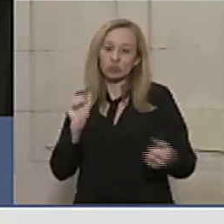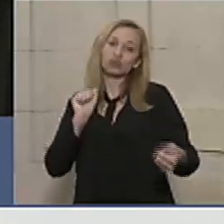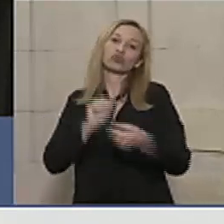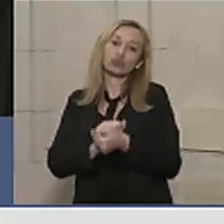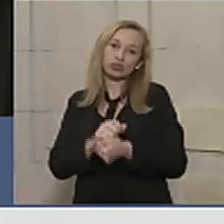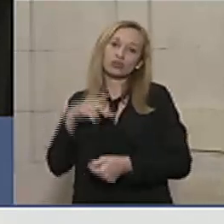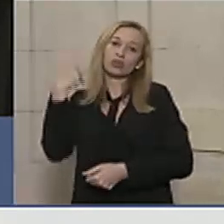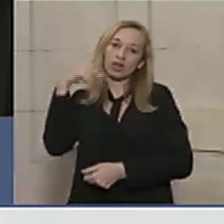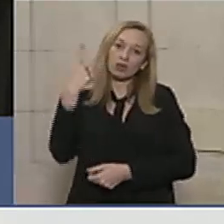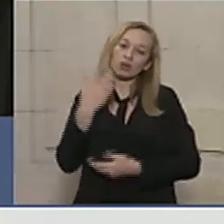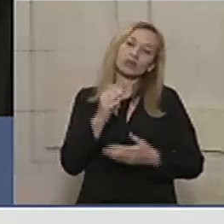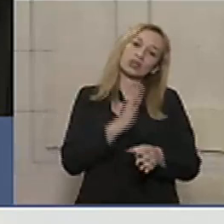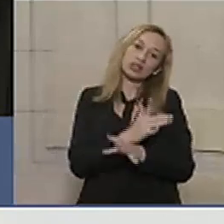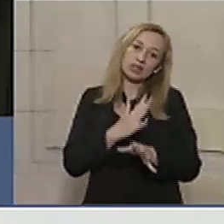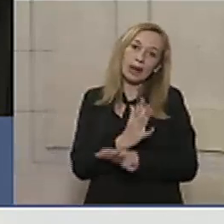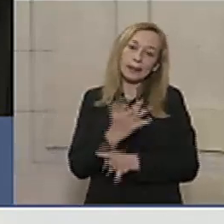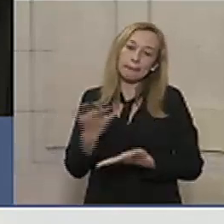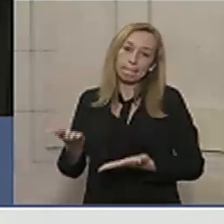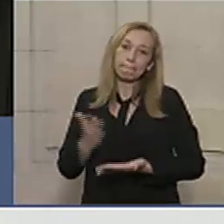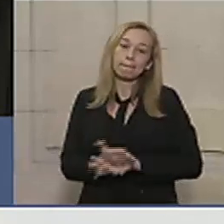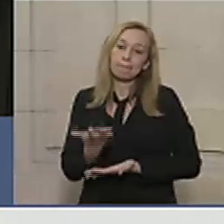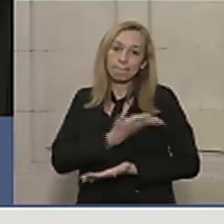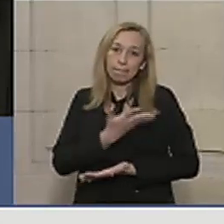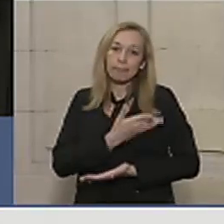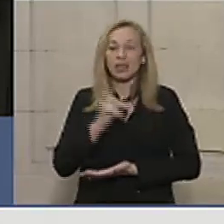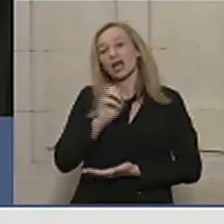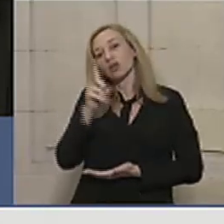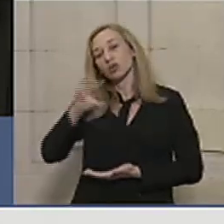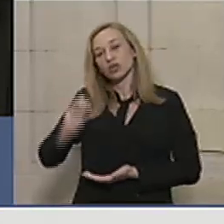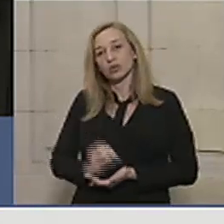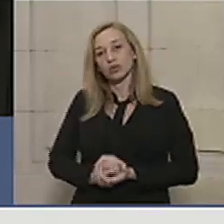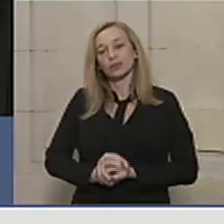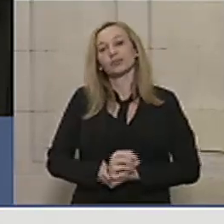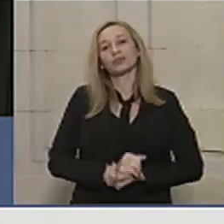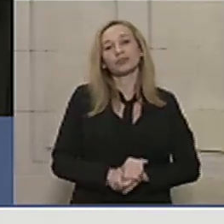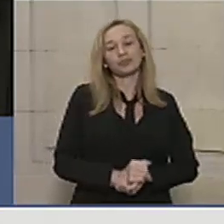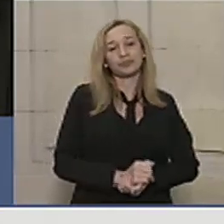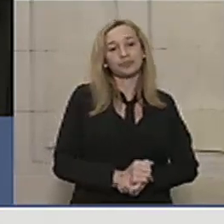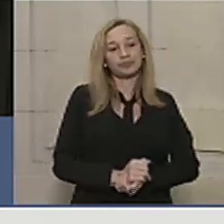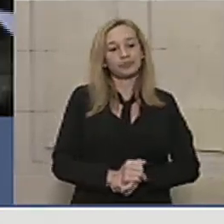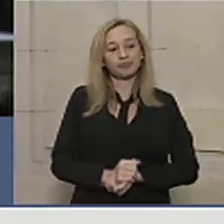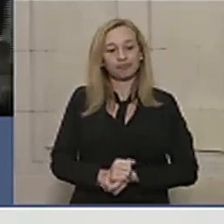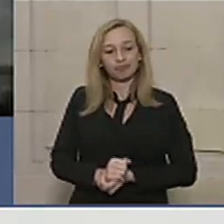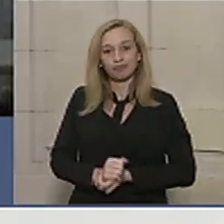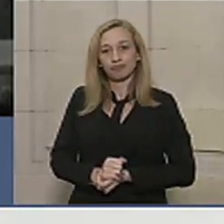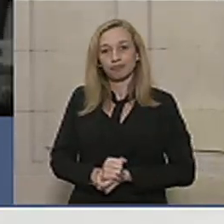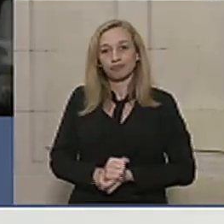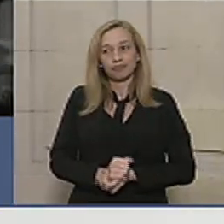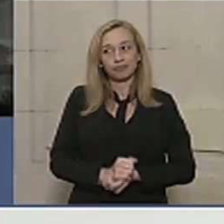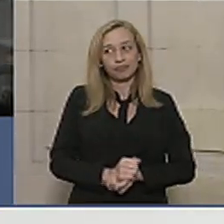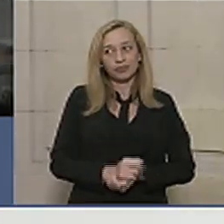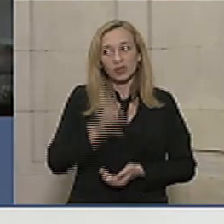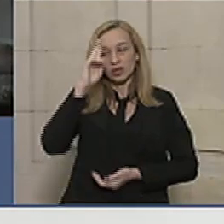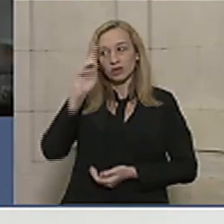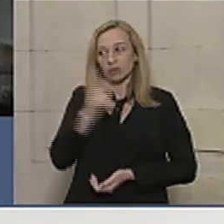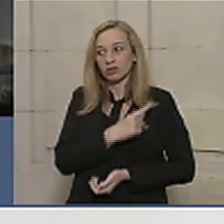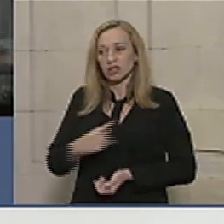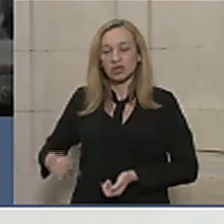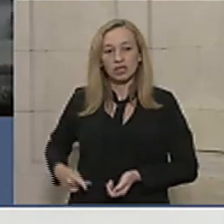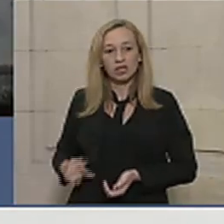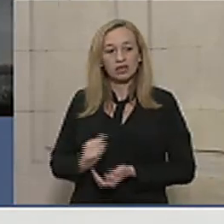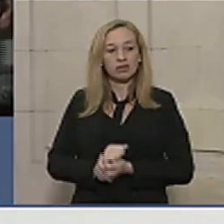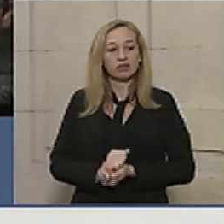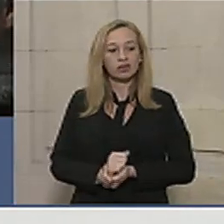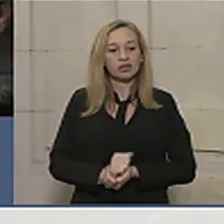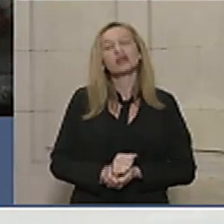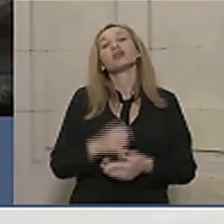vereador na cidade, com o nosso querido amigo vereador Aloysio Freitas. É isso. Senhor presidente, para